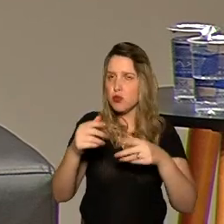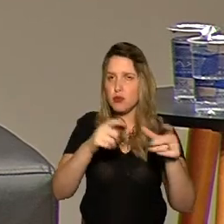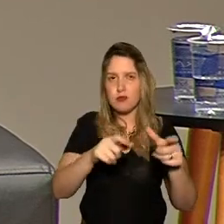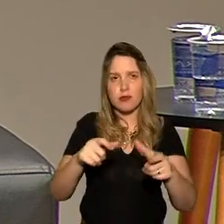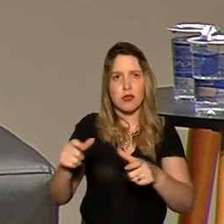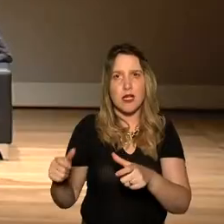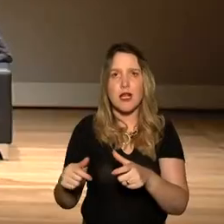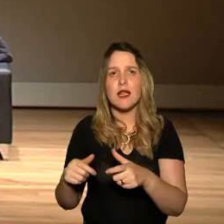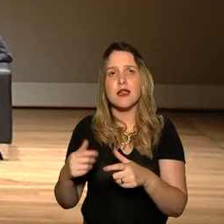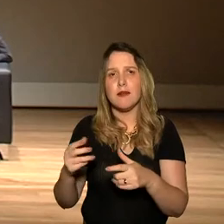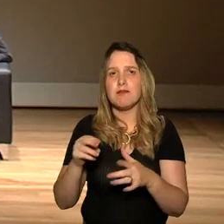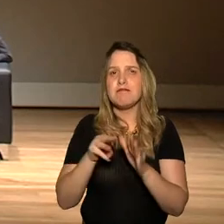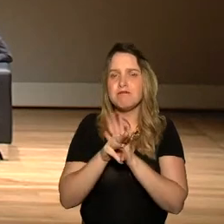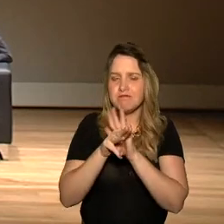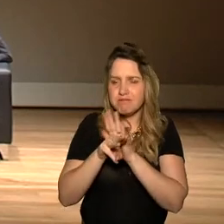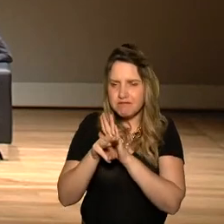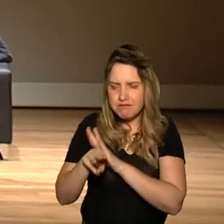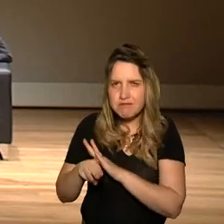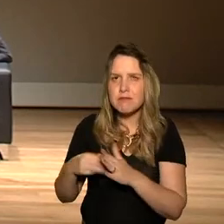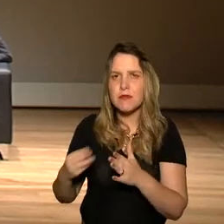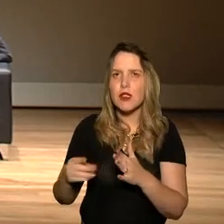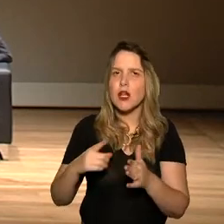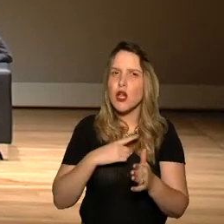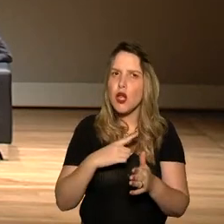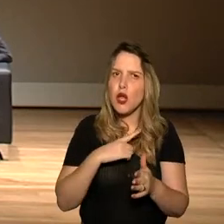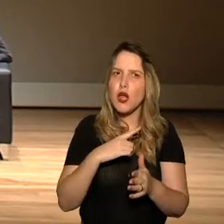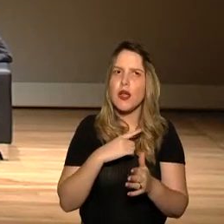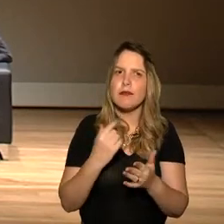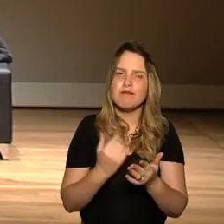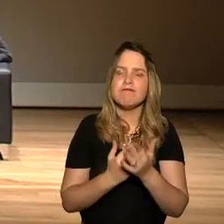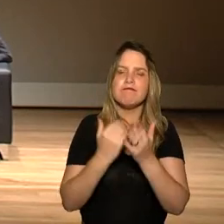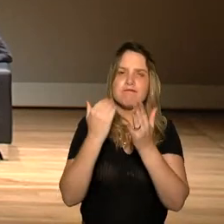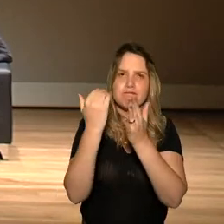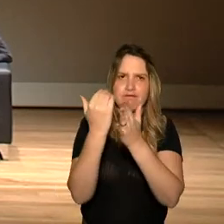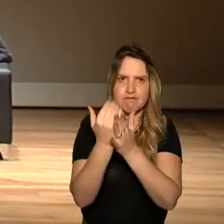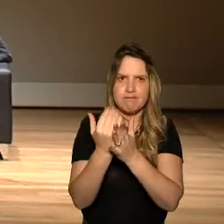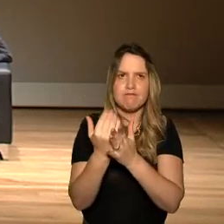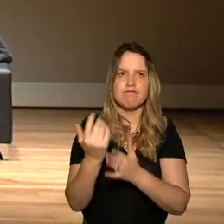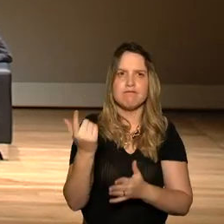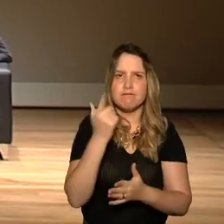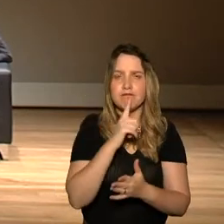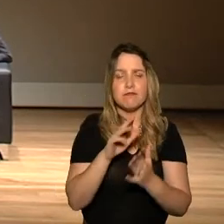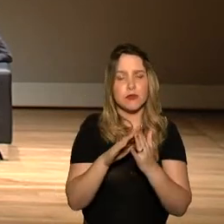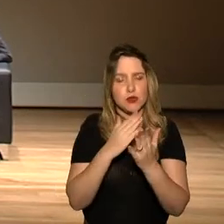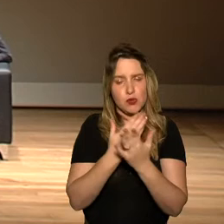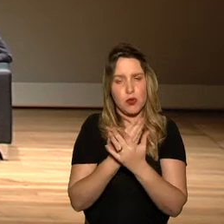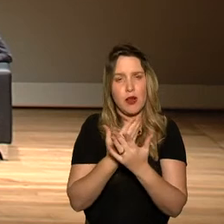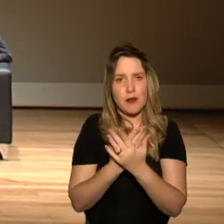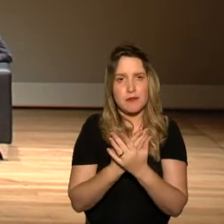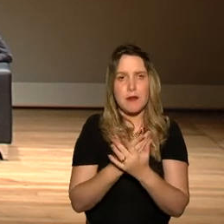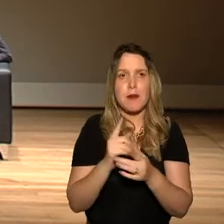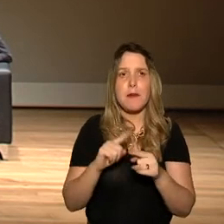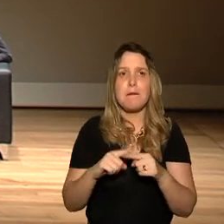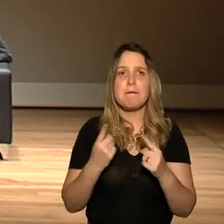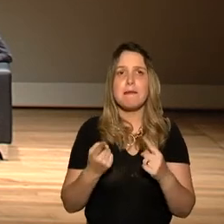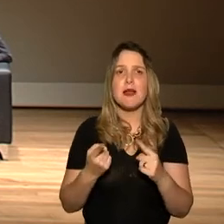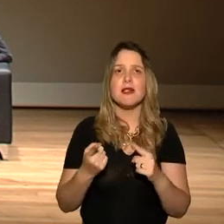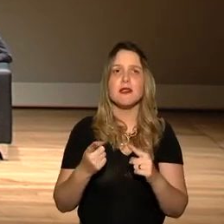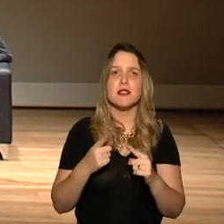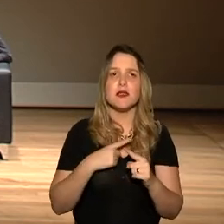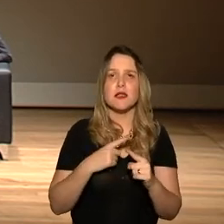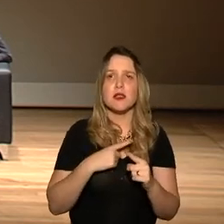pensar metodologias para essas diferentes faixas etárias e pensando nos ciclos escolares mas o risco está